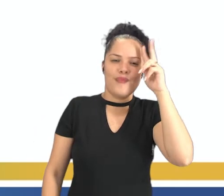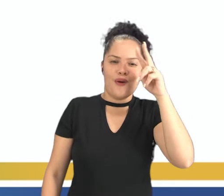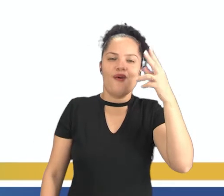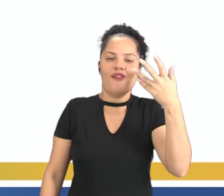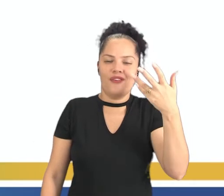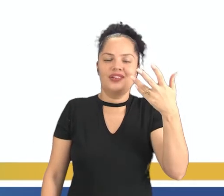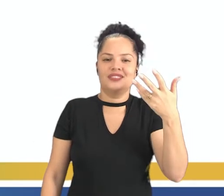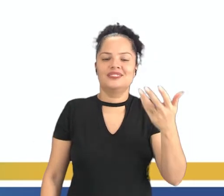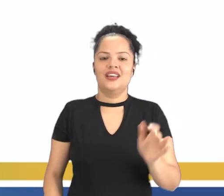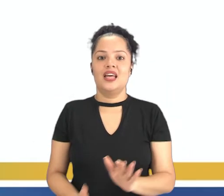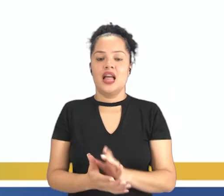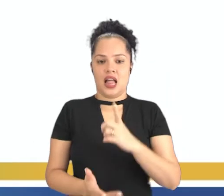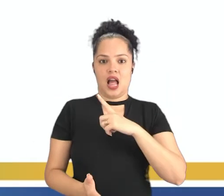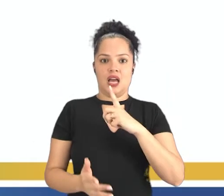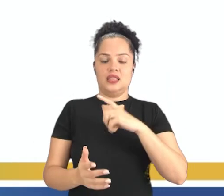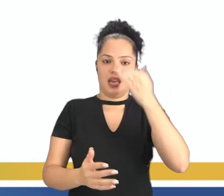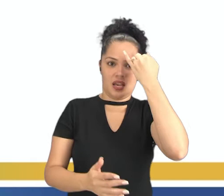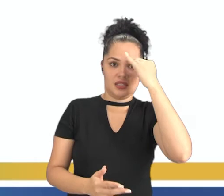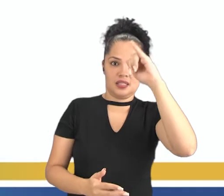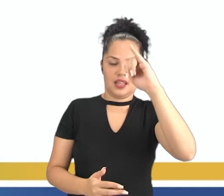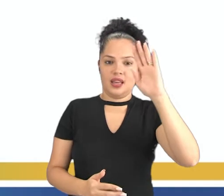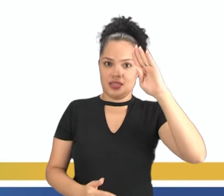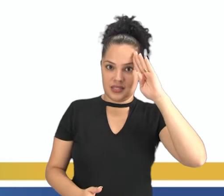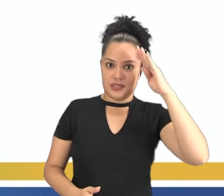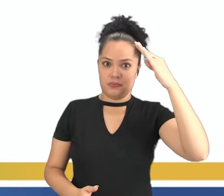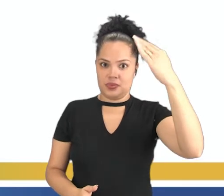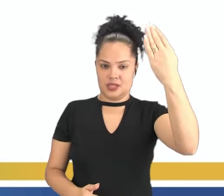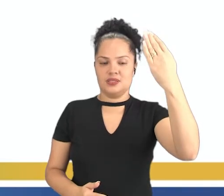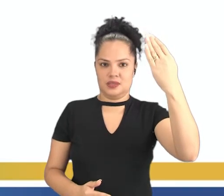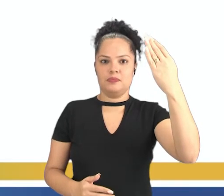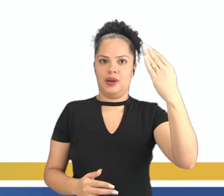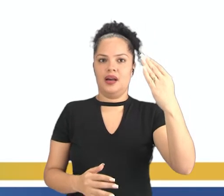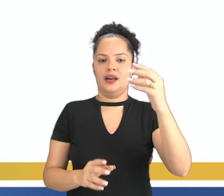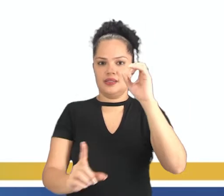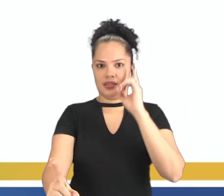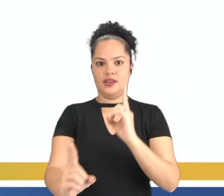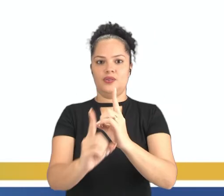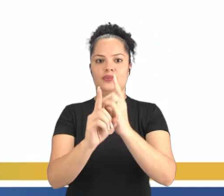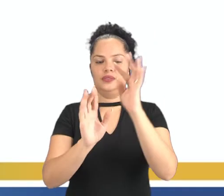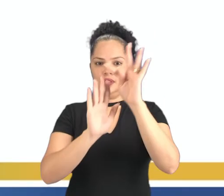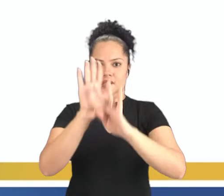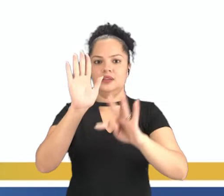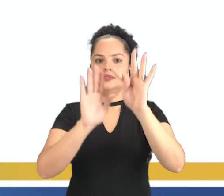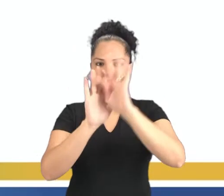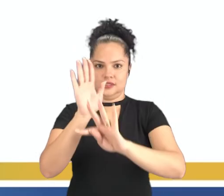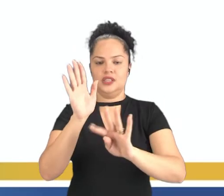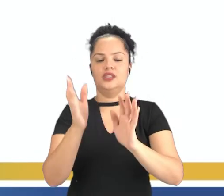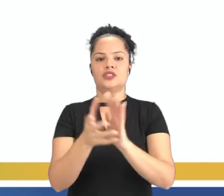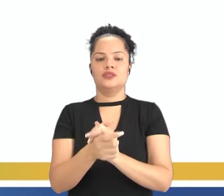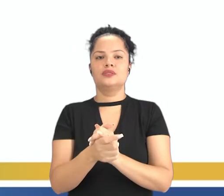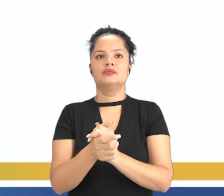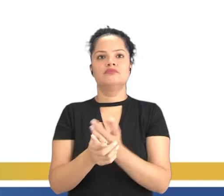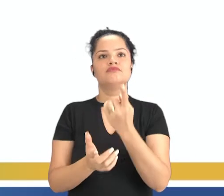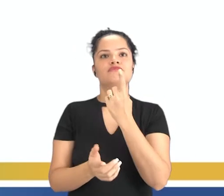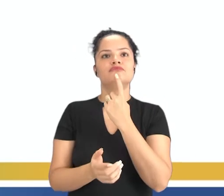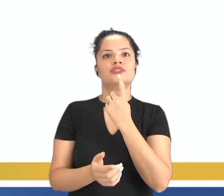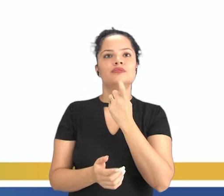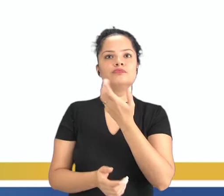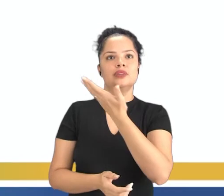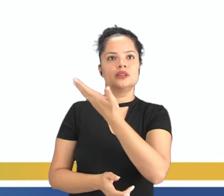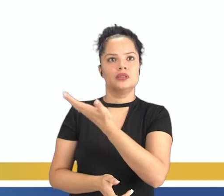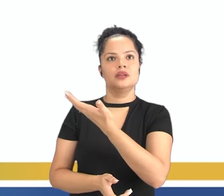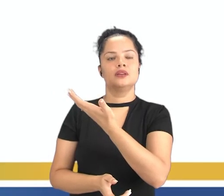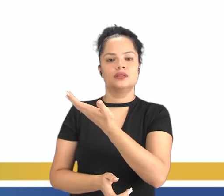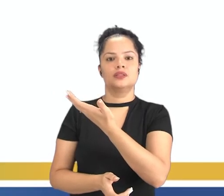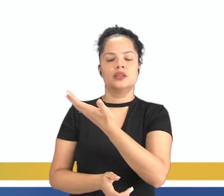E aí nós temos as ideias principais desse assunto, né? Identificamos a partir de alguns trechos. Aí, você está vendo aí em vermelho